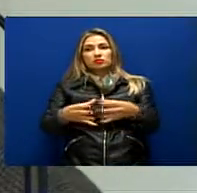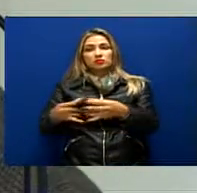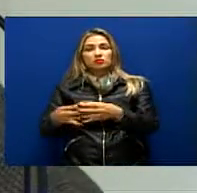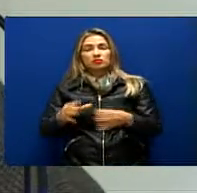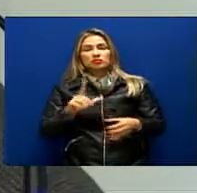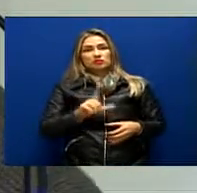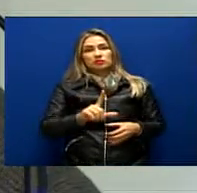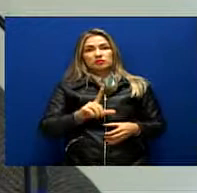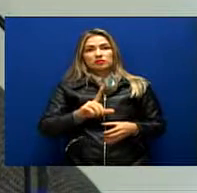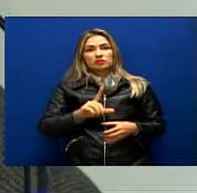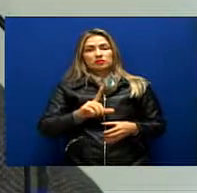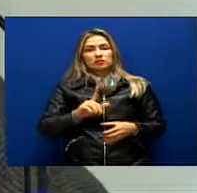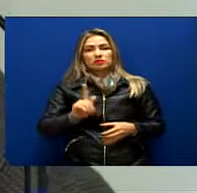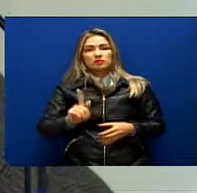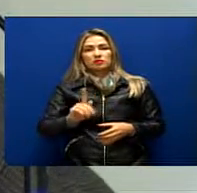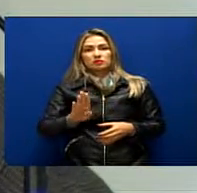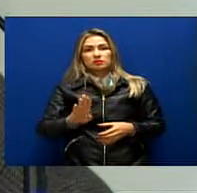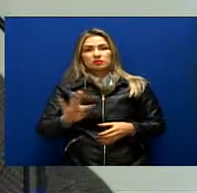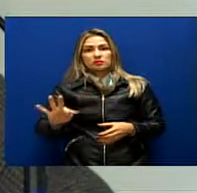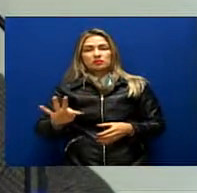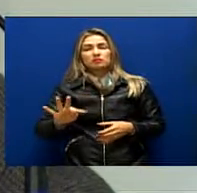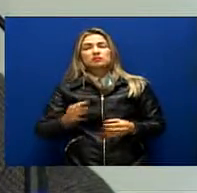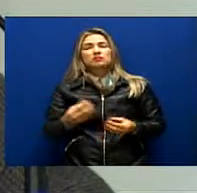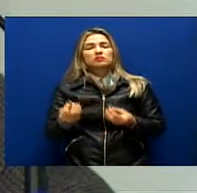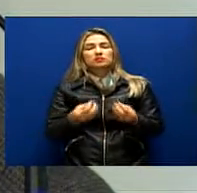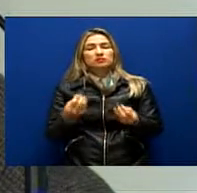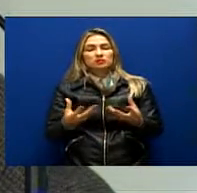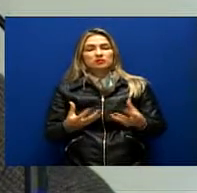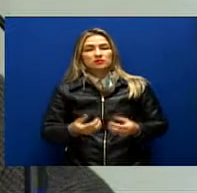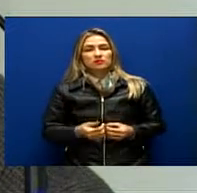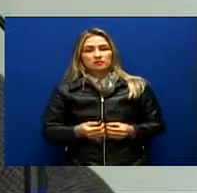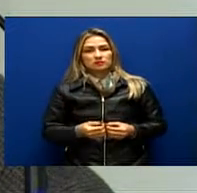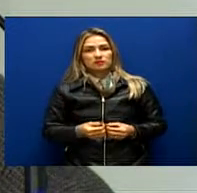eles praticam a democradura, vereador Renan.